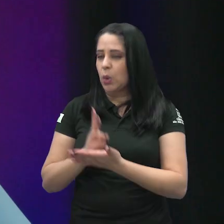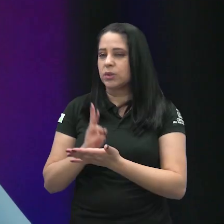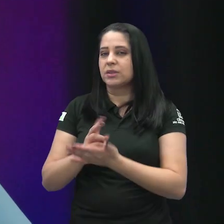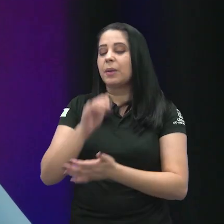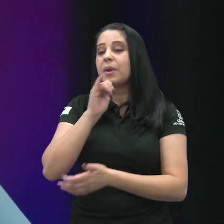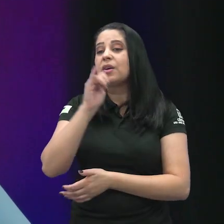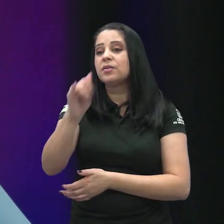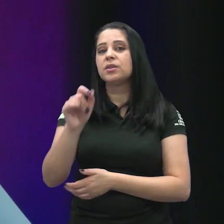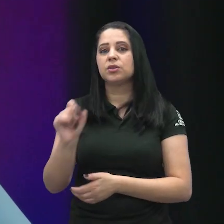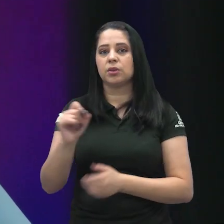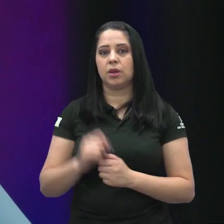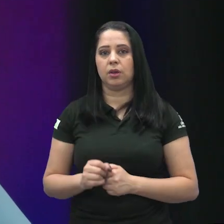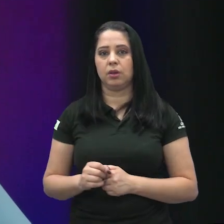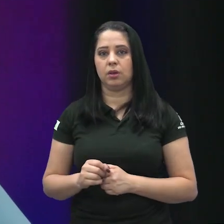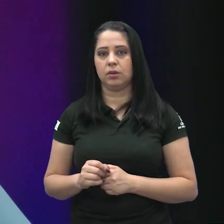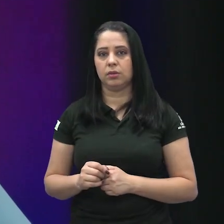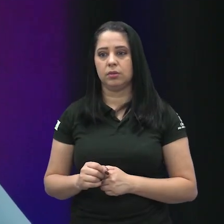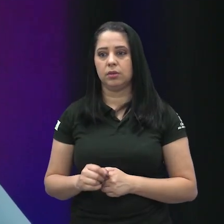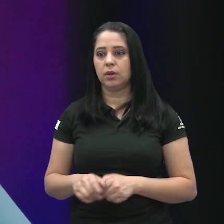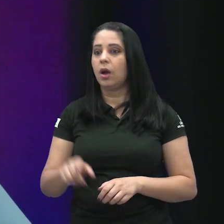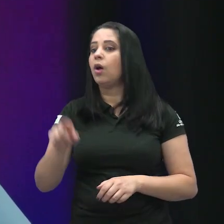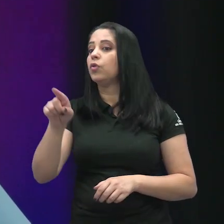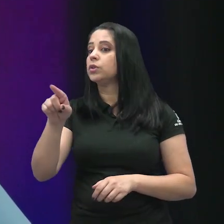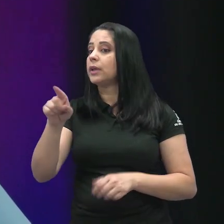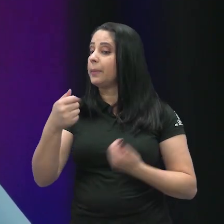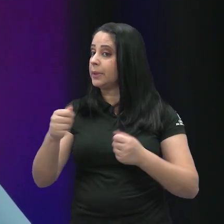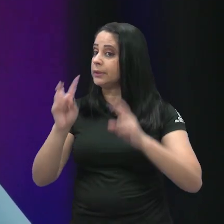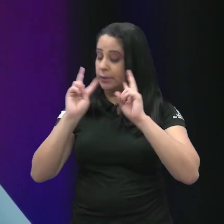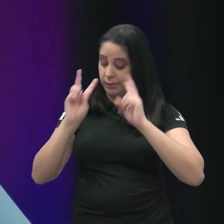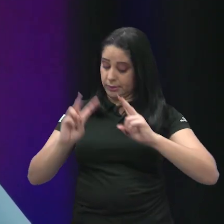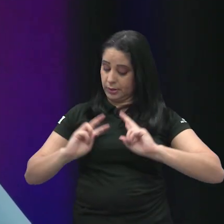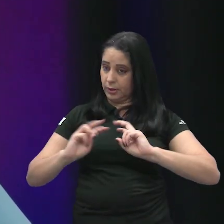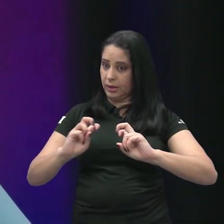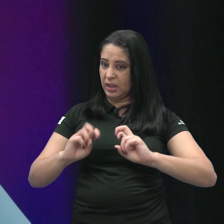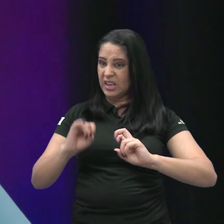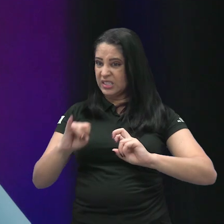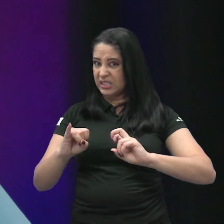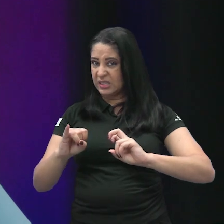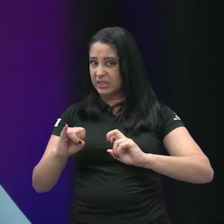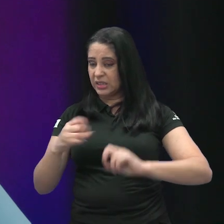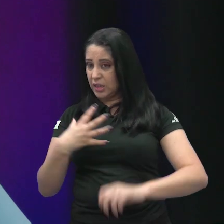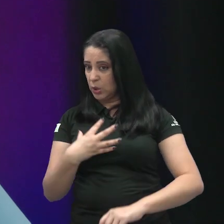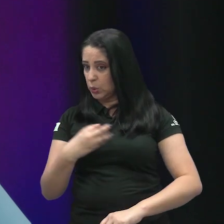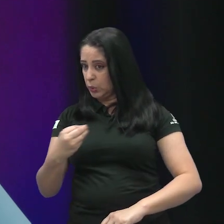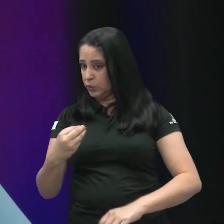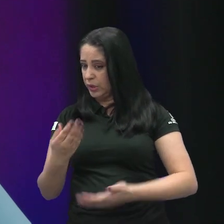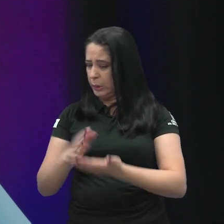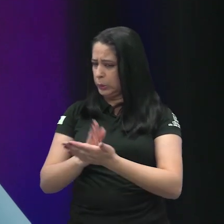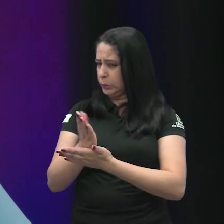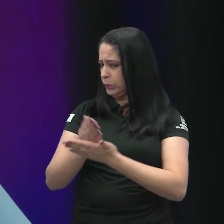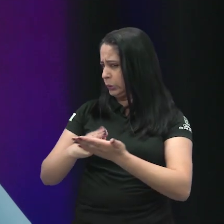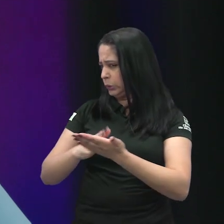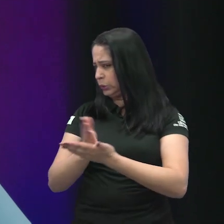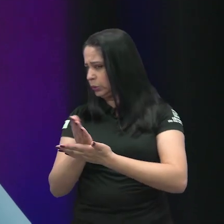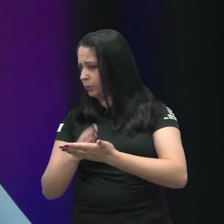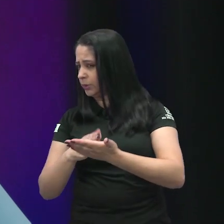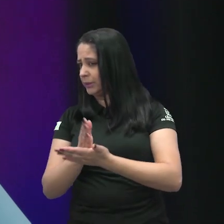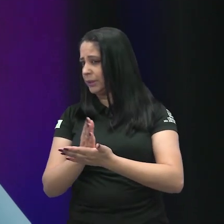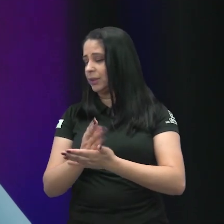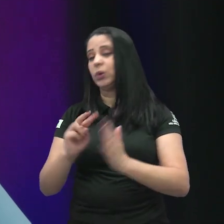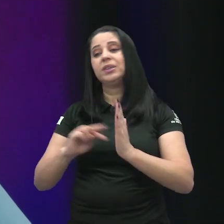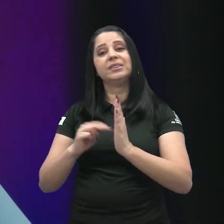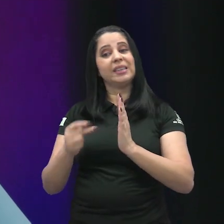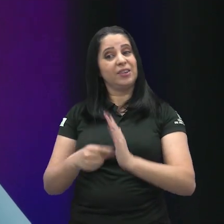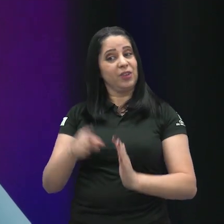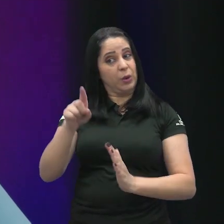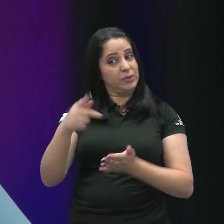as minhas mãezinhas. Falo assim, gente, olha para você. Se algo está incomodando no seu filho, volta a olhar para você. Tem alguma coisa que você